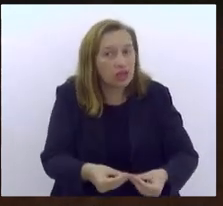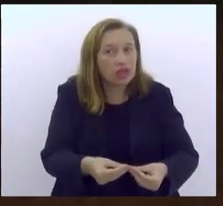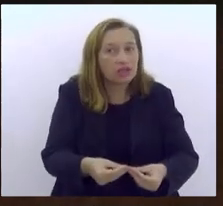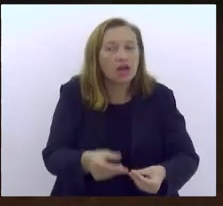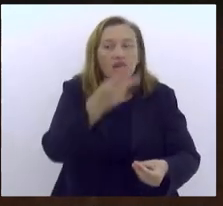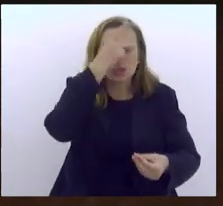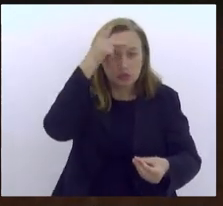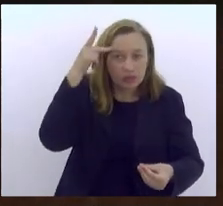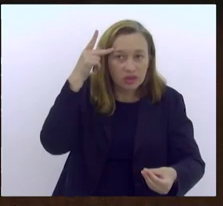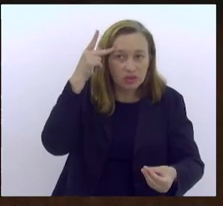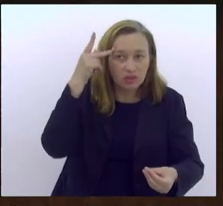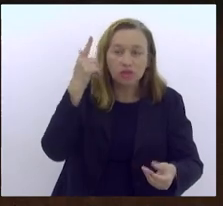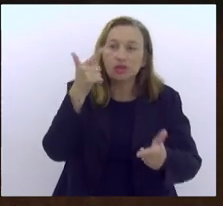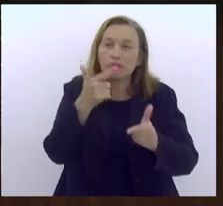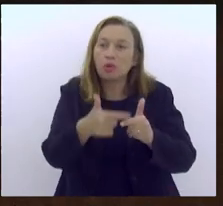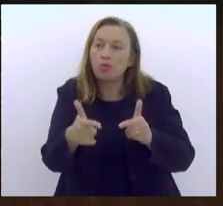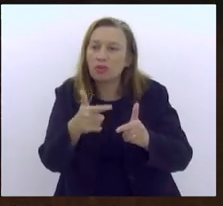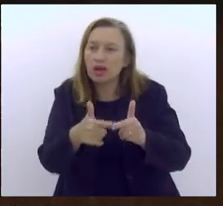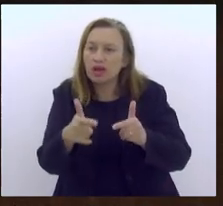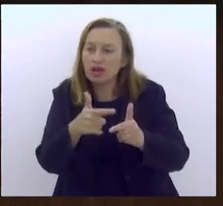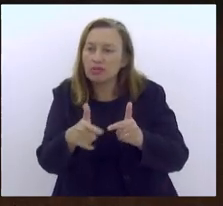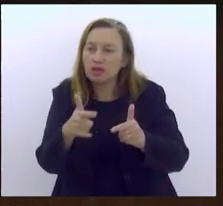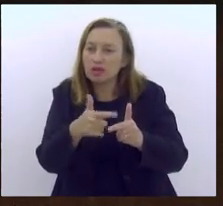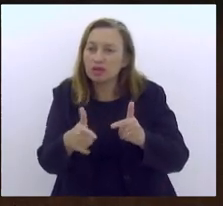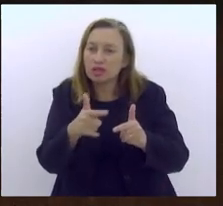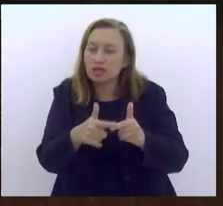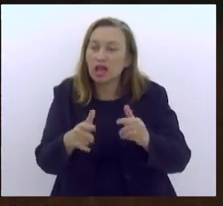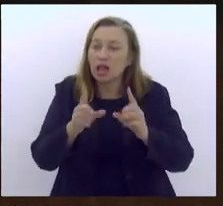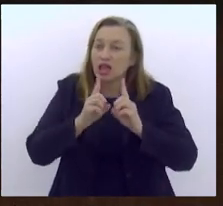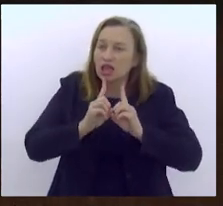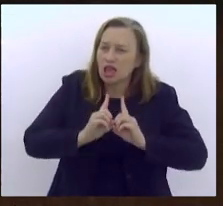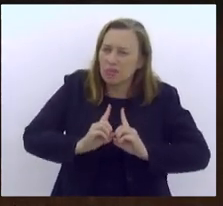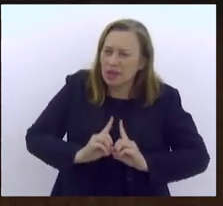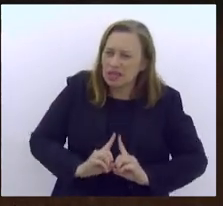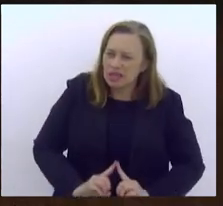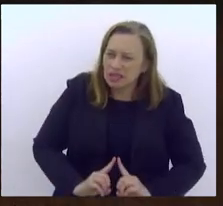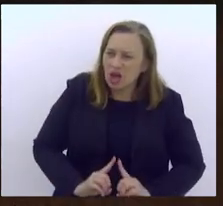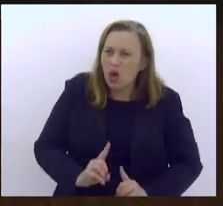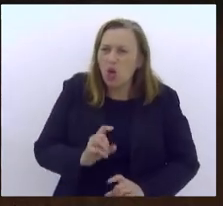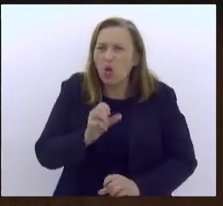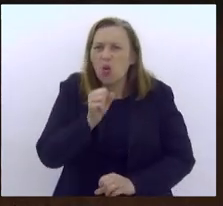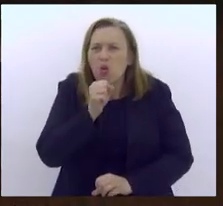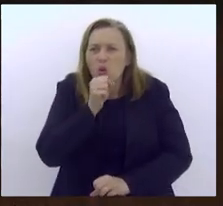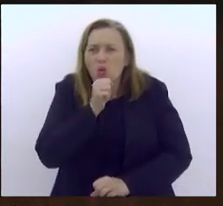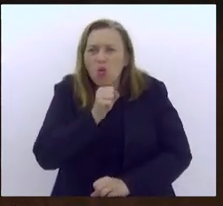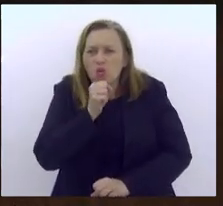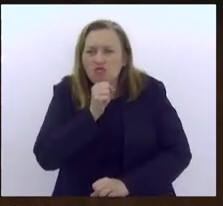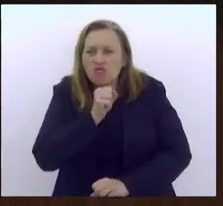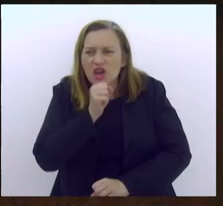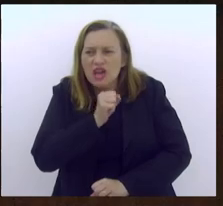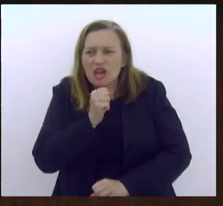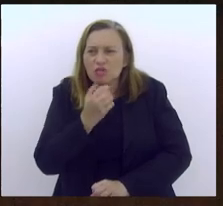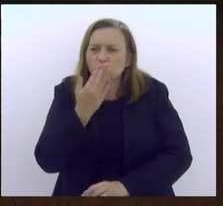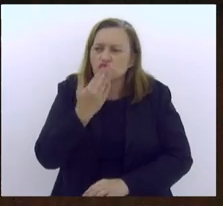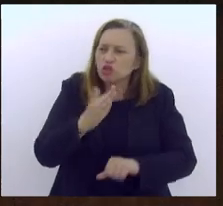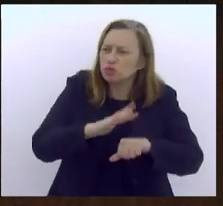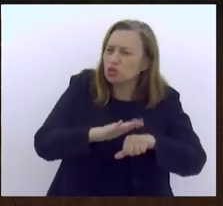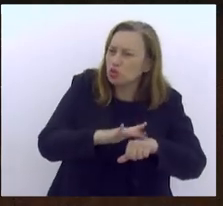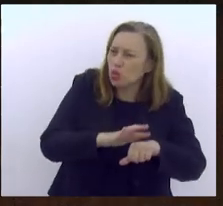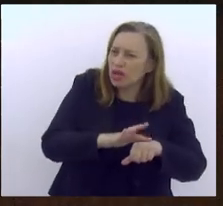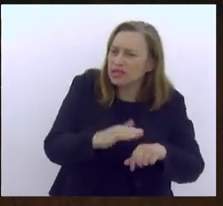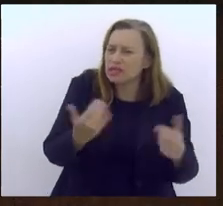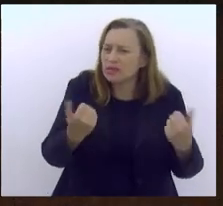que têm mal de Alzheimer, depressão, os idosos que precisam desse tipo de atendimento,